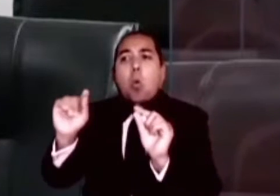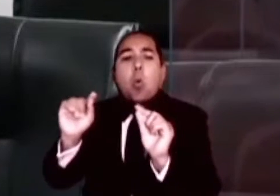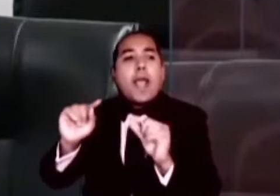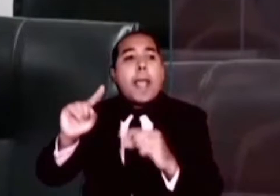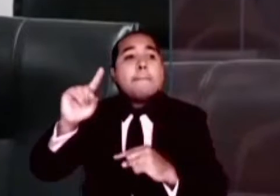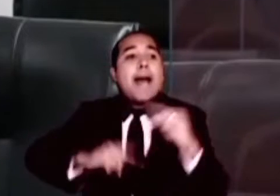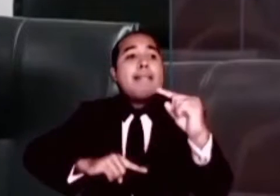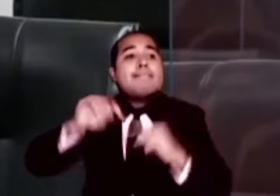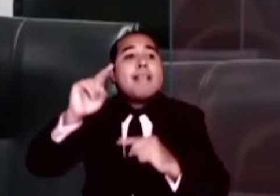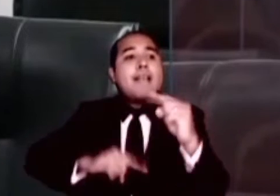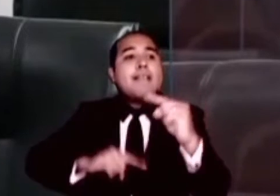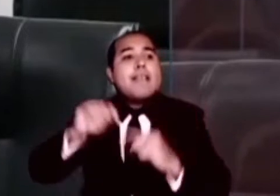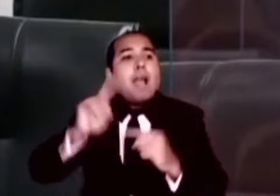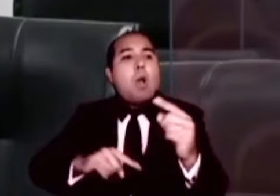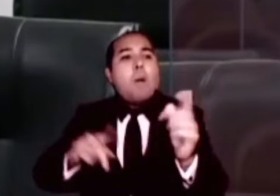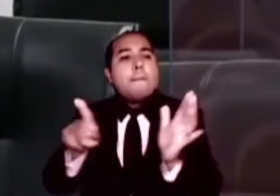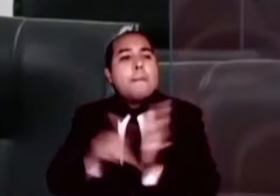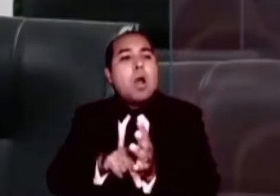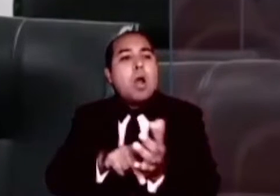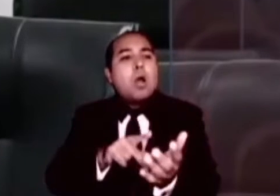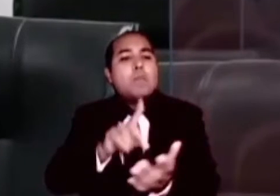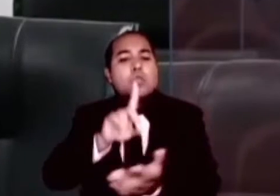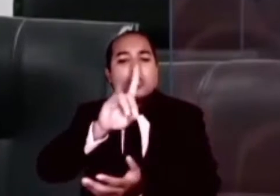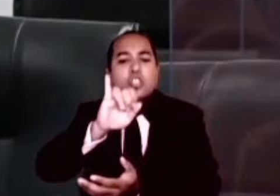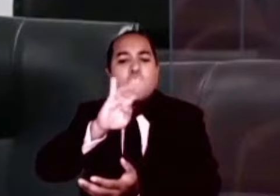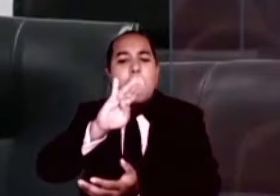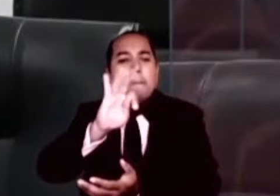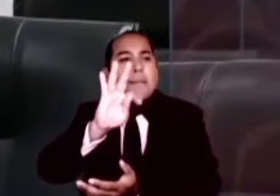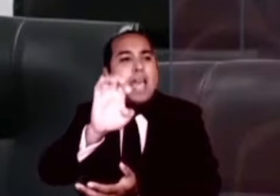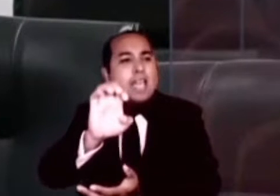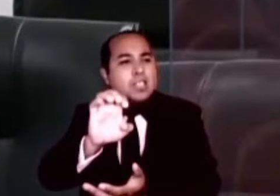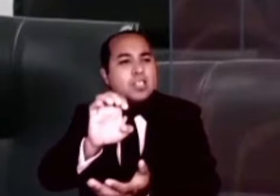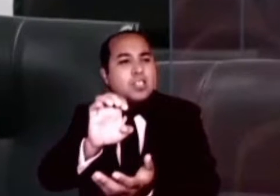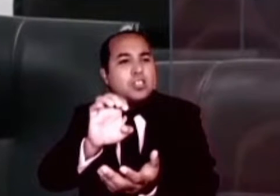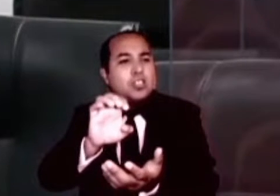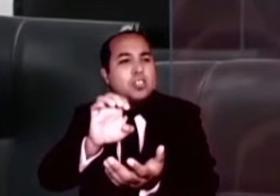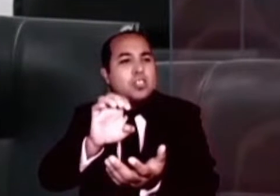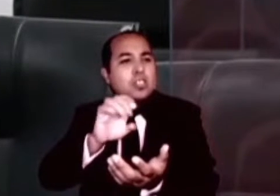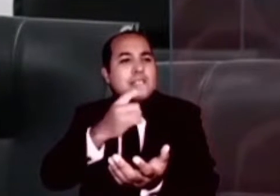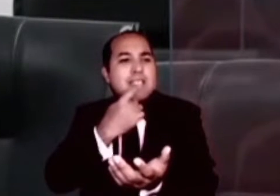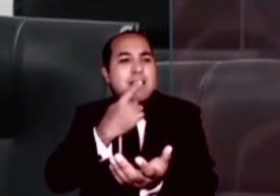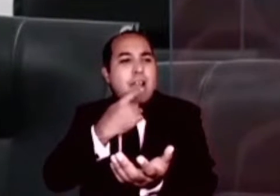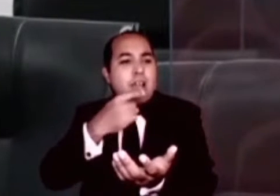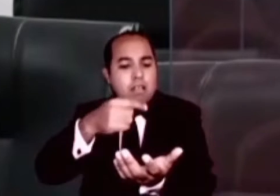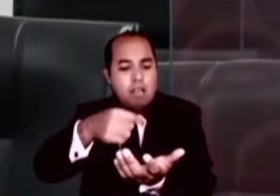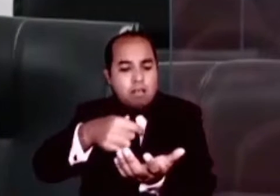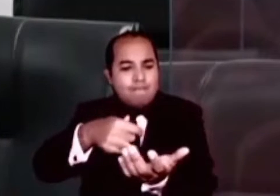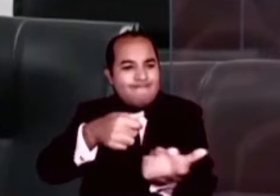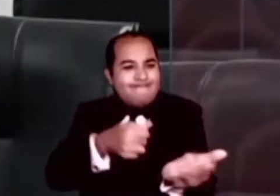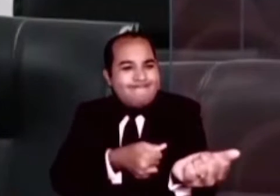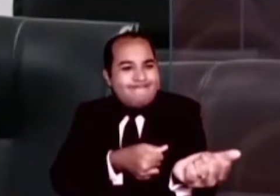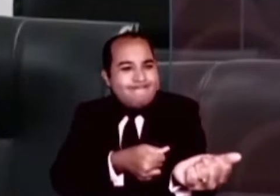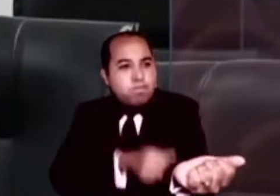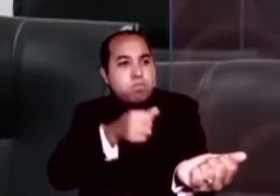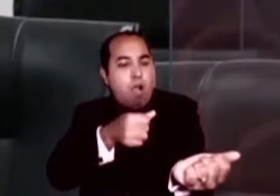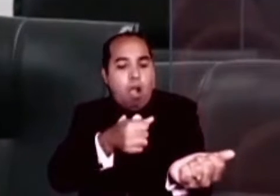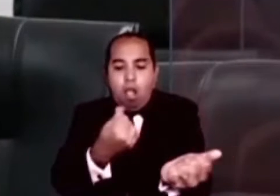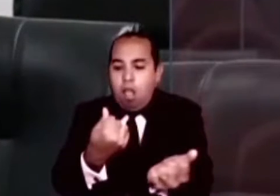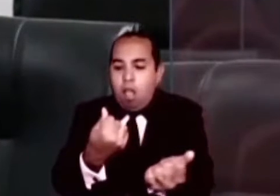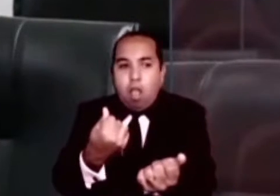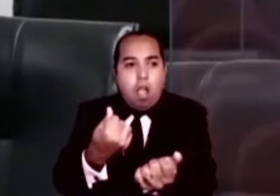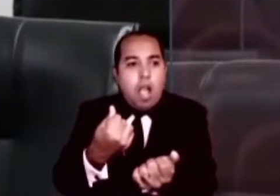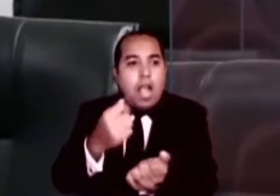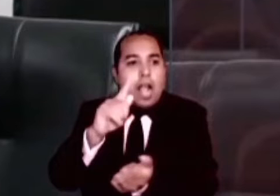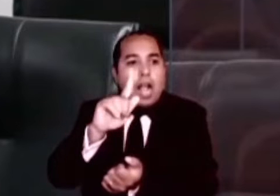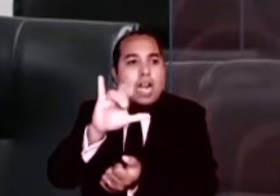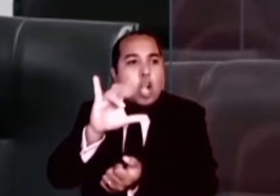em falta. A fitinha para medir a glicose, os medicamentos. Então, eu quero pedir encarecidamente